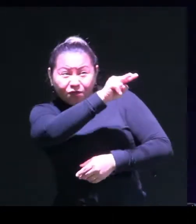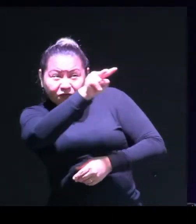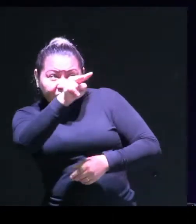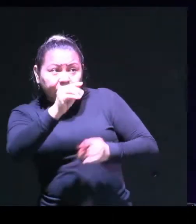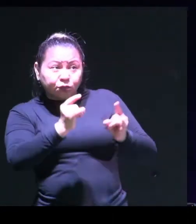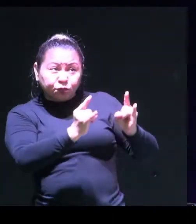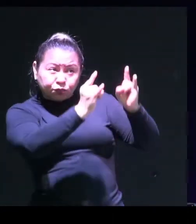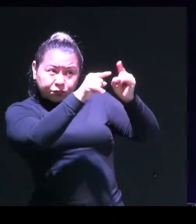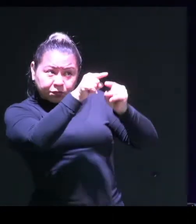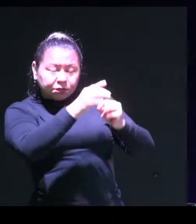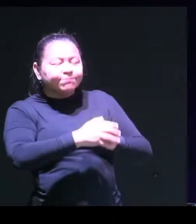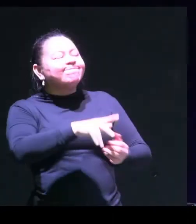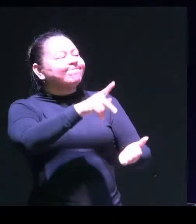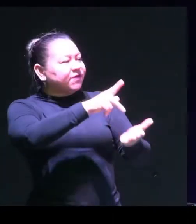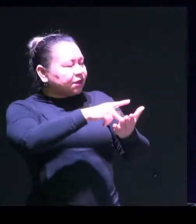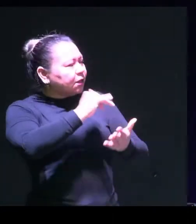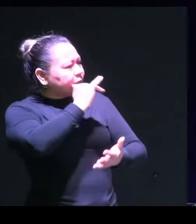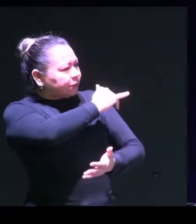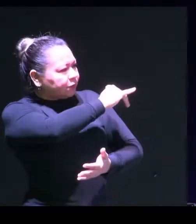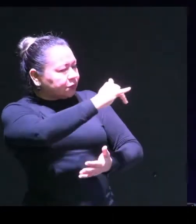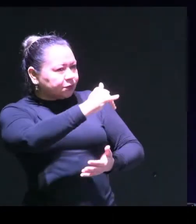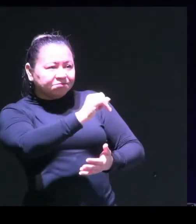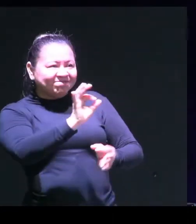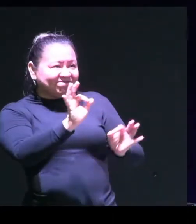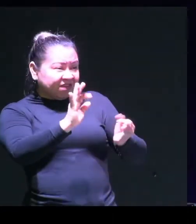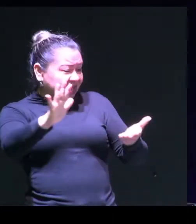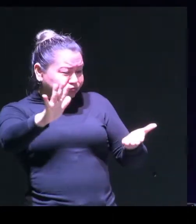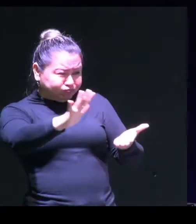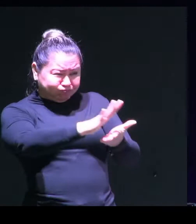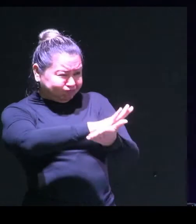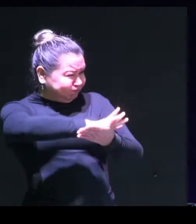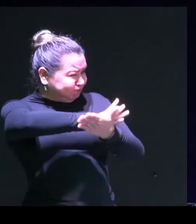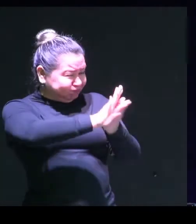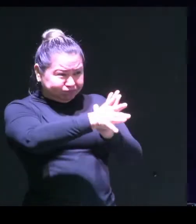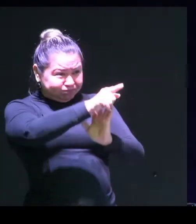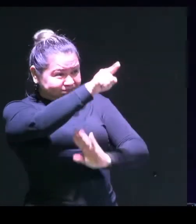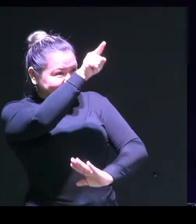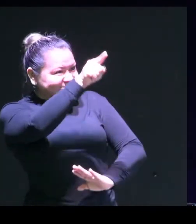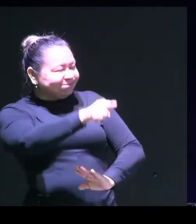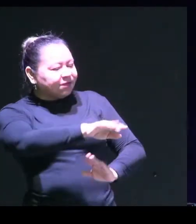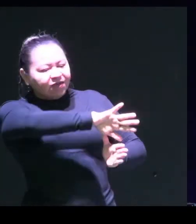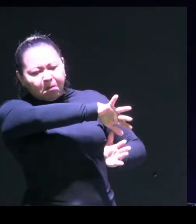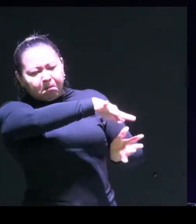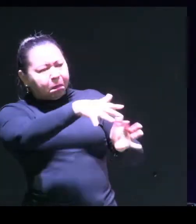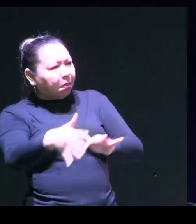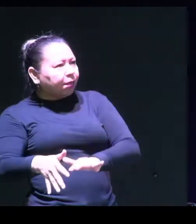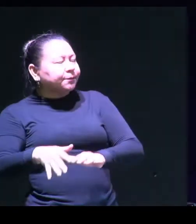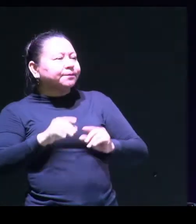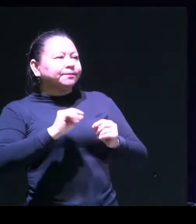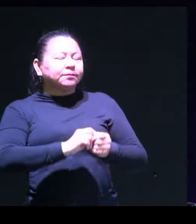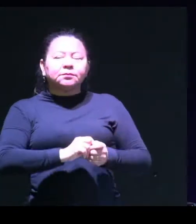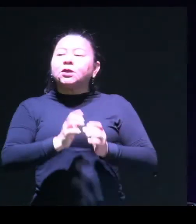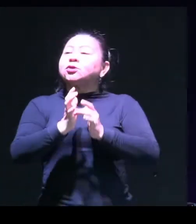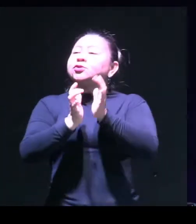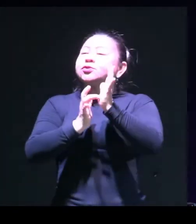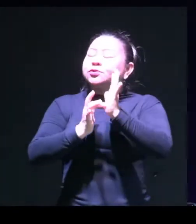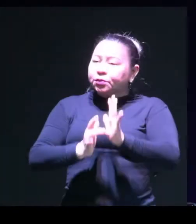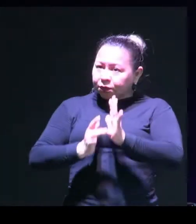essas coisas? Em verdade lhes digo que não ficará aqui pedra sobre pedra que não seja derrubada.